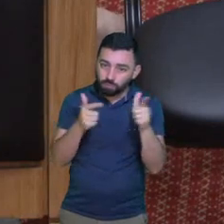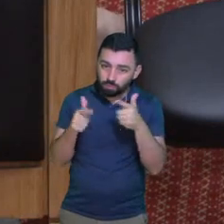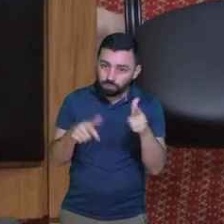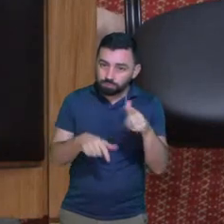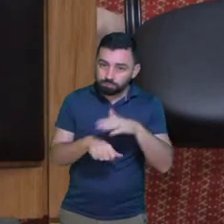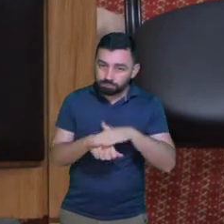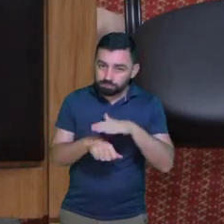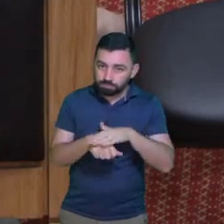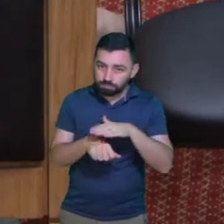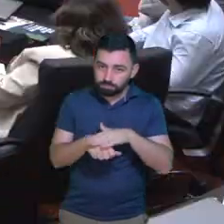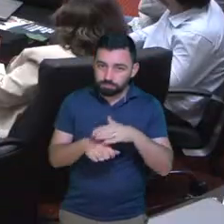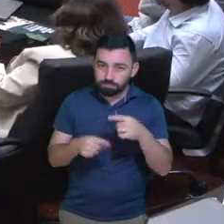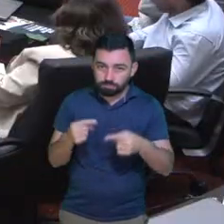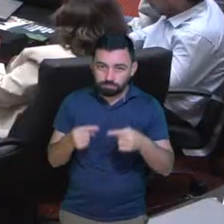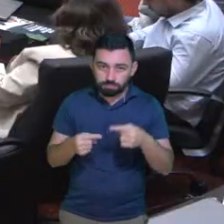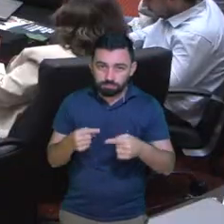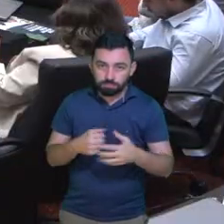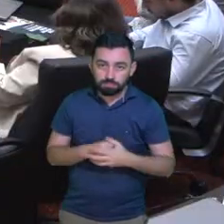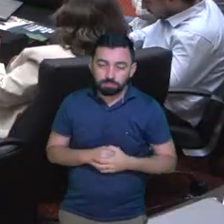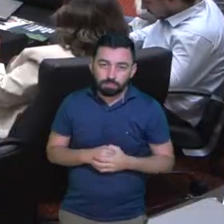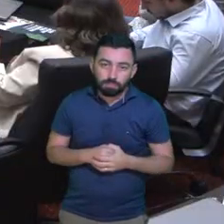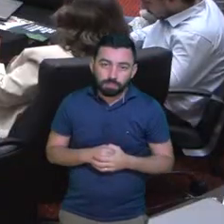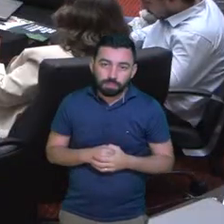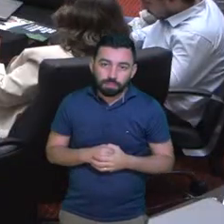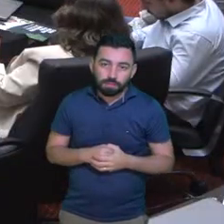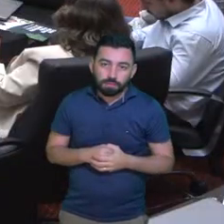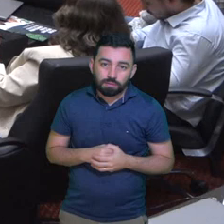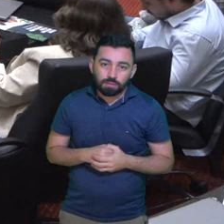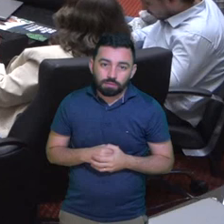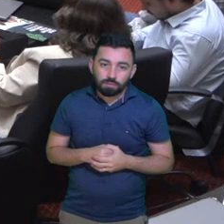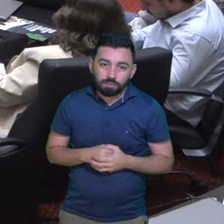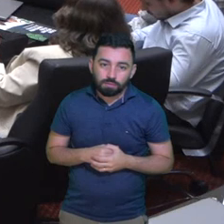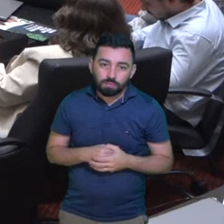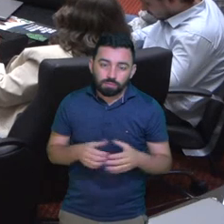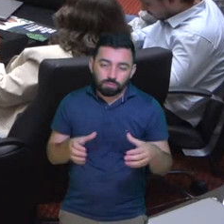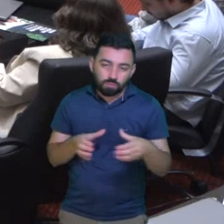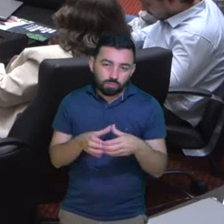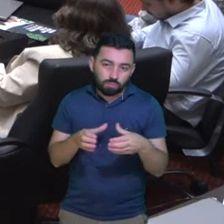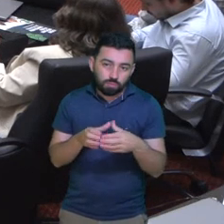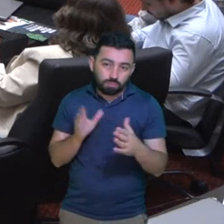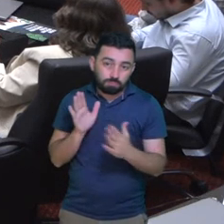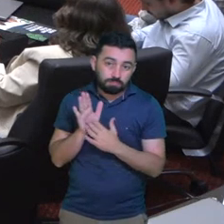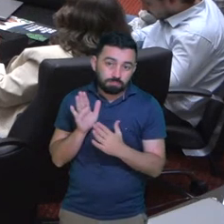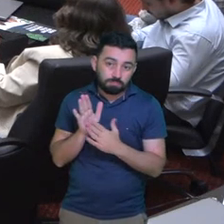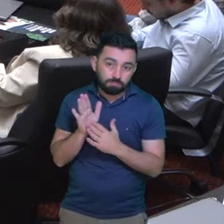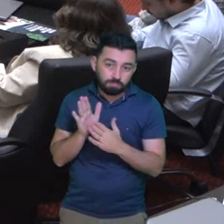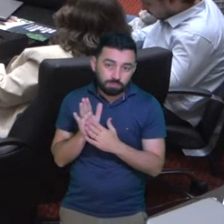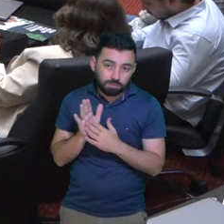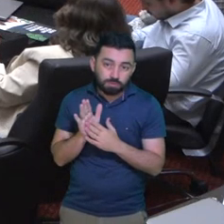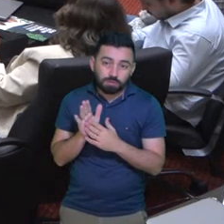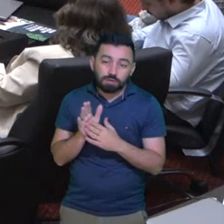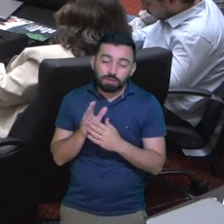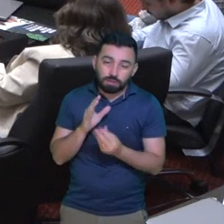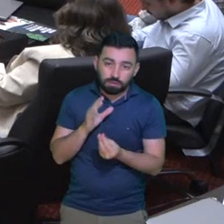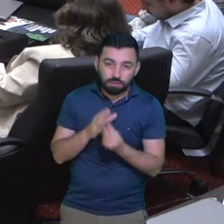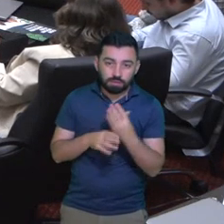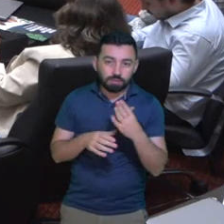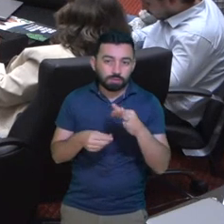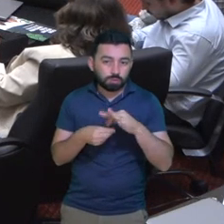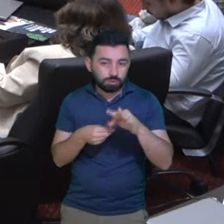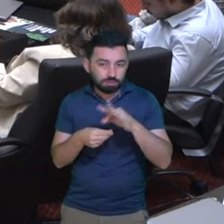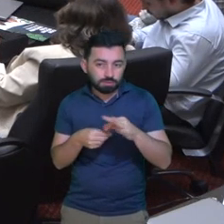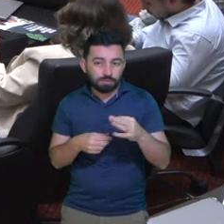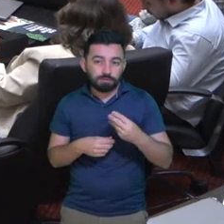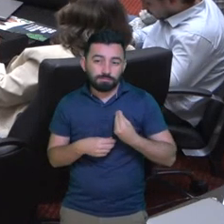inserir na política comit isso o comitê que está que tá sendo proposto ele vai ter sua vida própria quer dizer vai ser instituído As instituições estarão